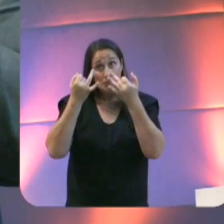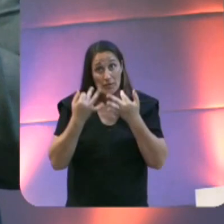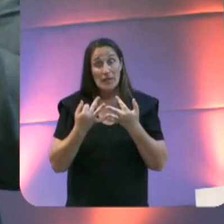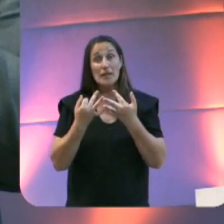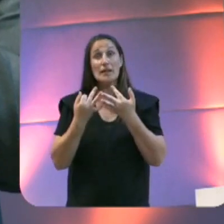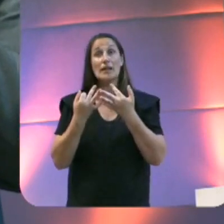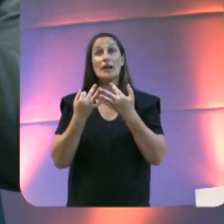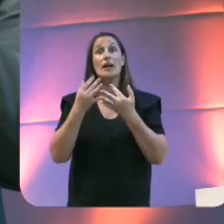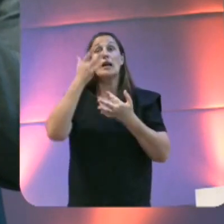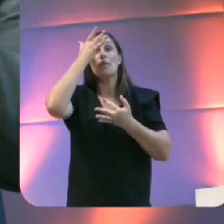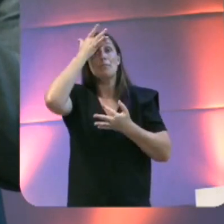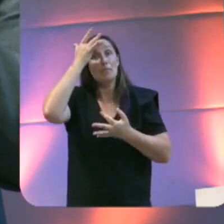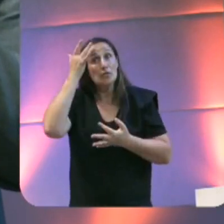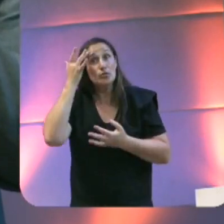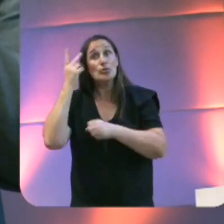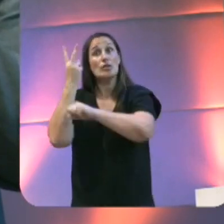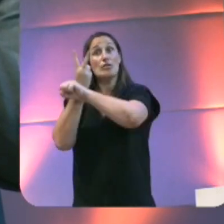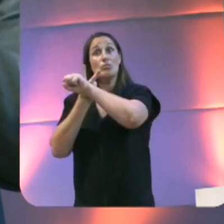encontra, acha.